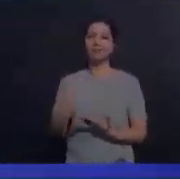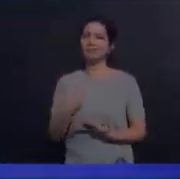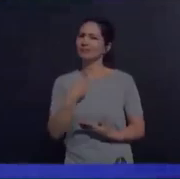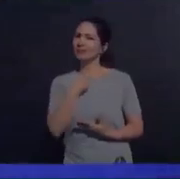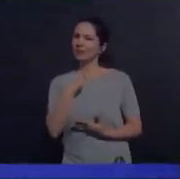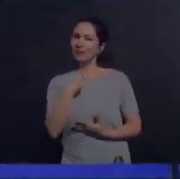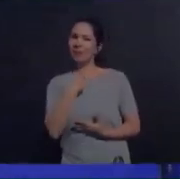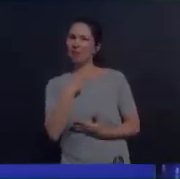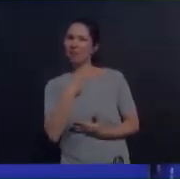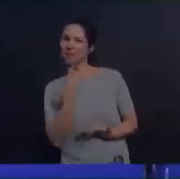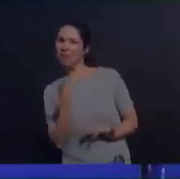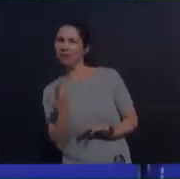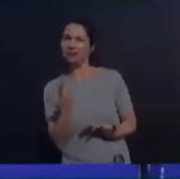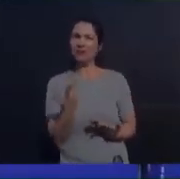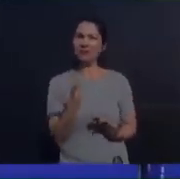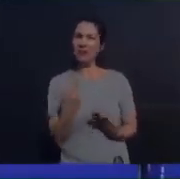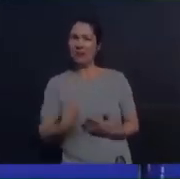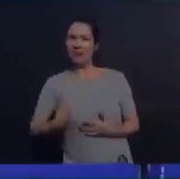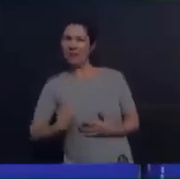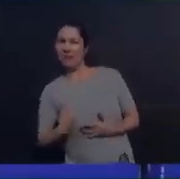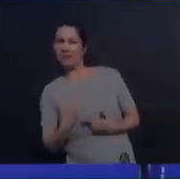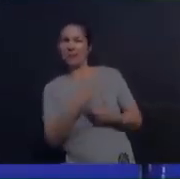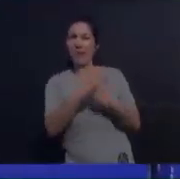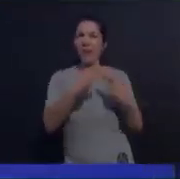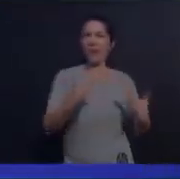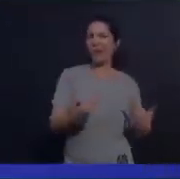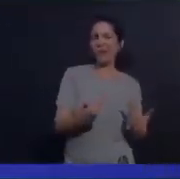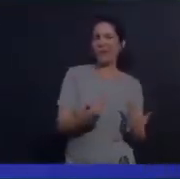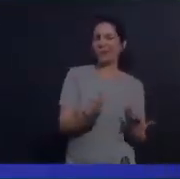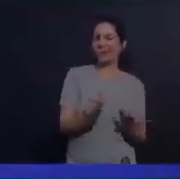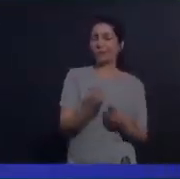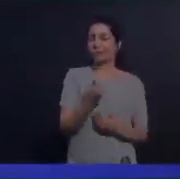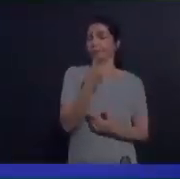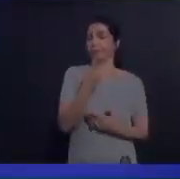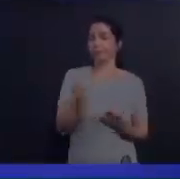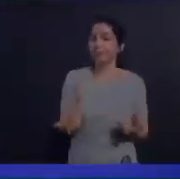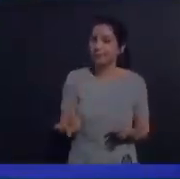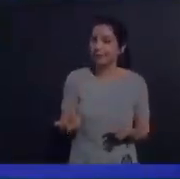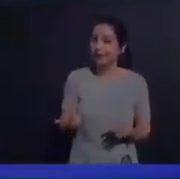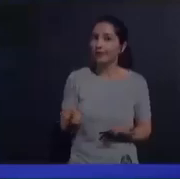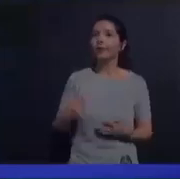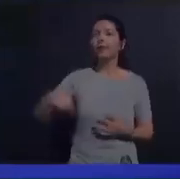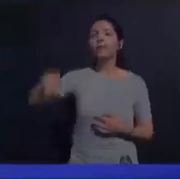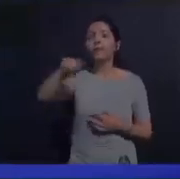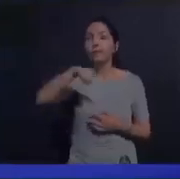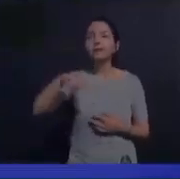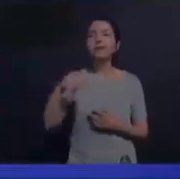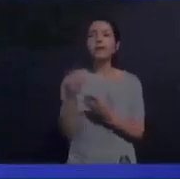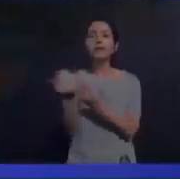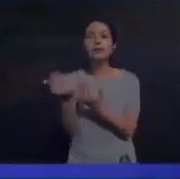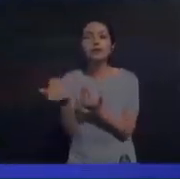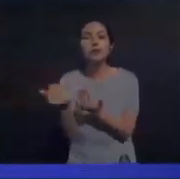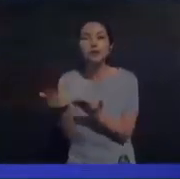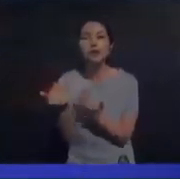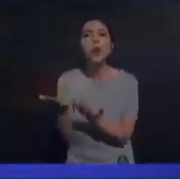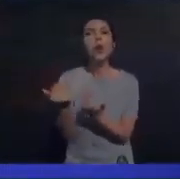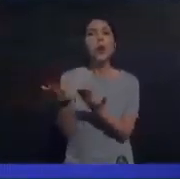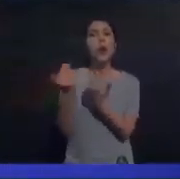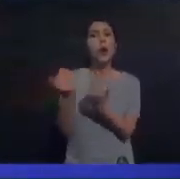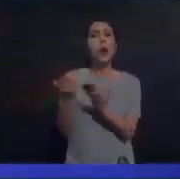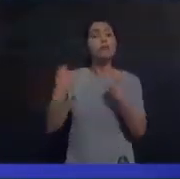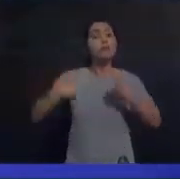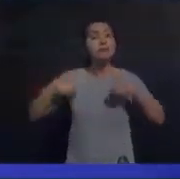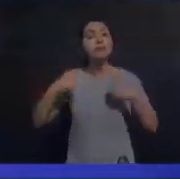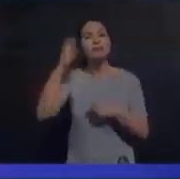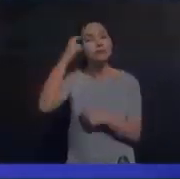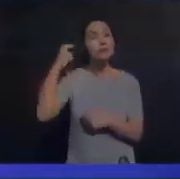uma mulher casada se envolver. Eu preciso de sabedoria. Você jovem que está aqui, você precisa de sabedoria no